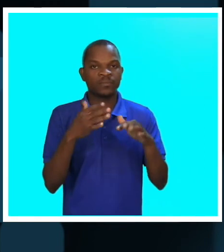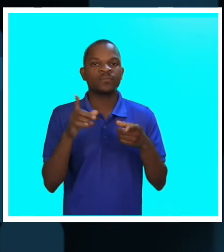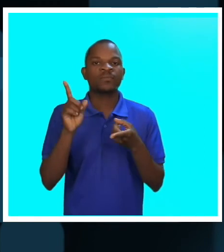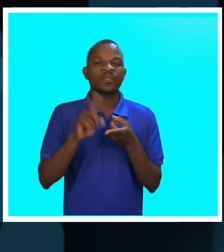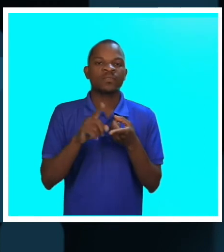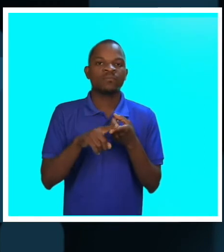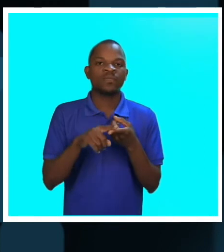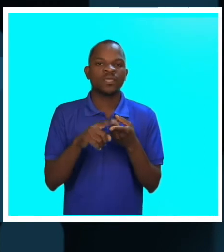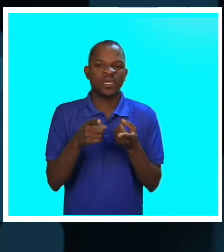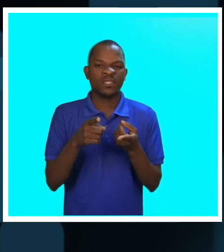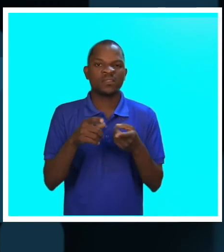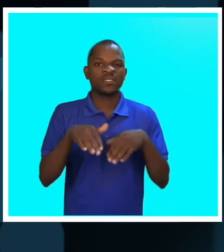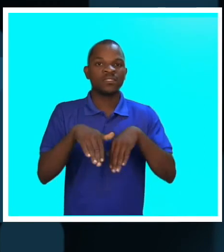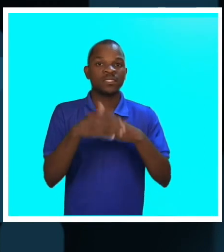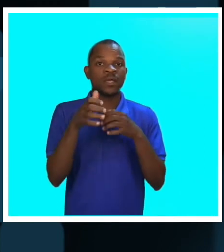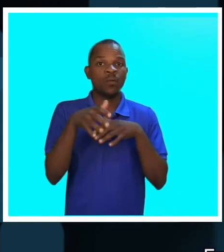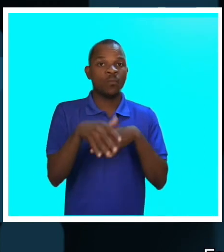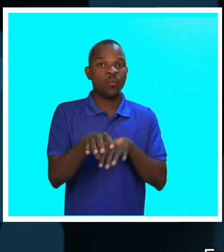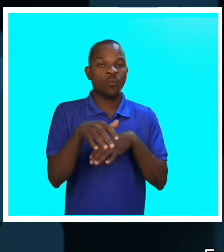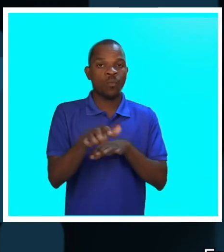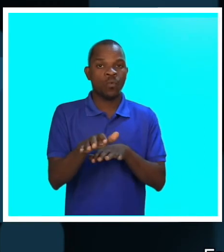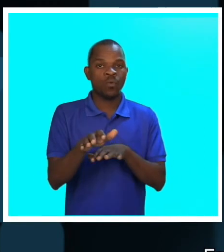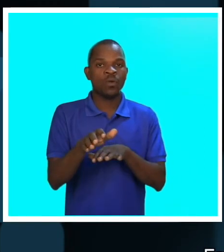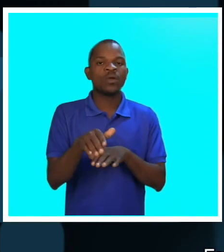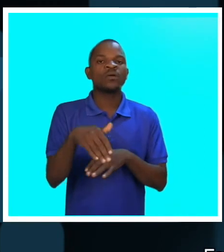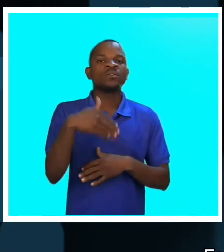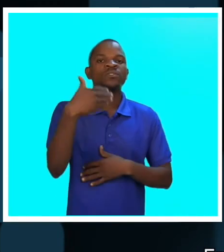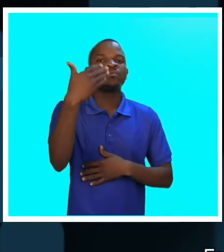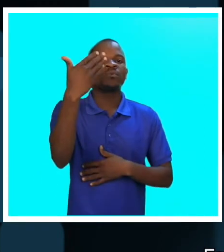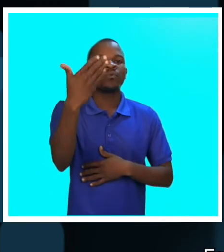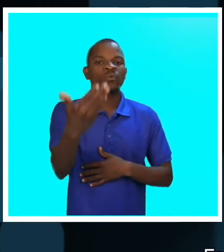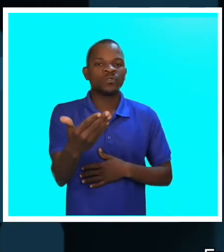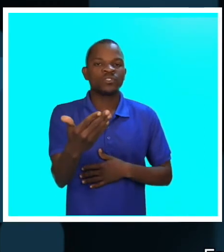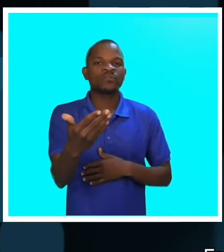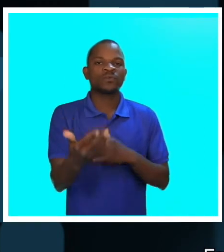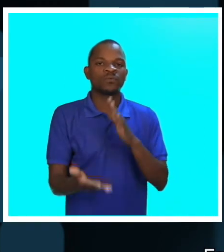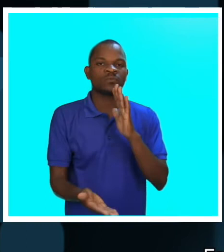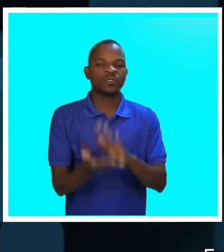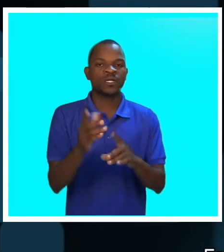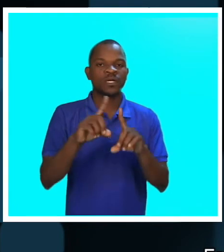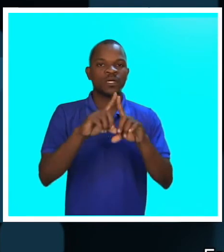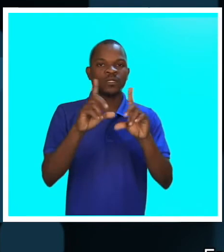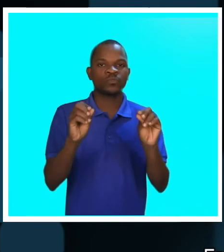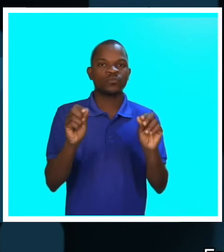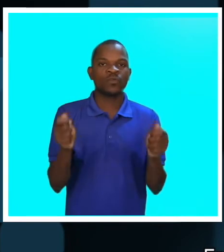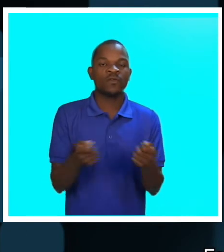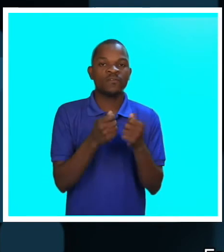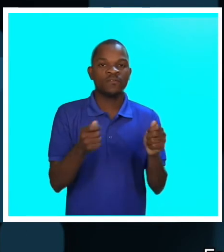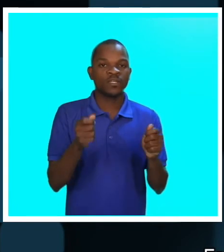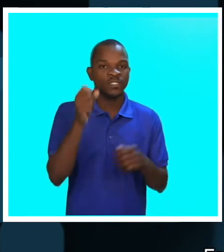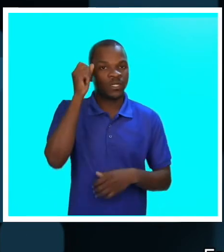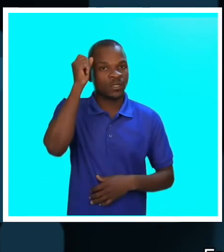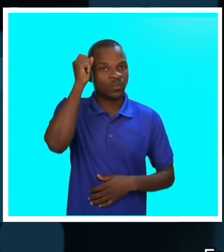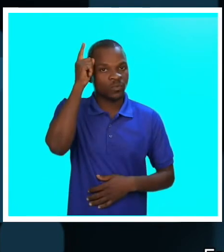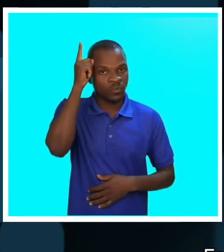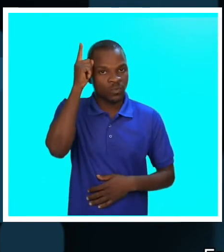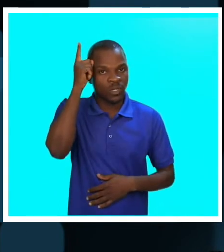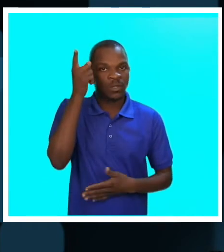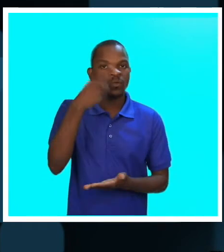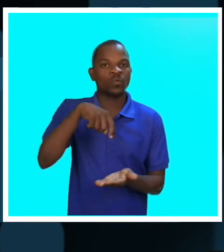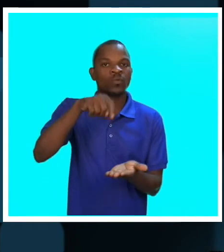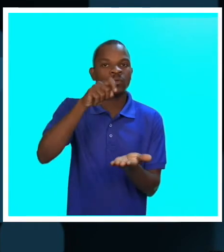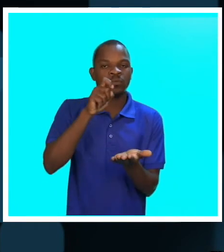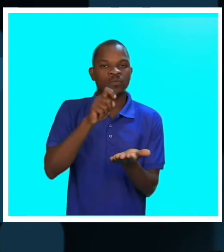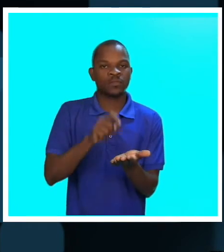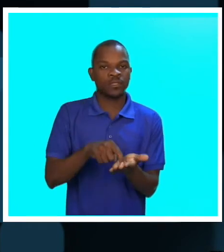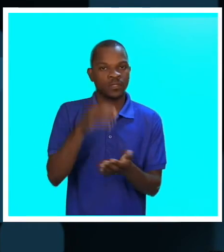toda a equipe. E vai culminar essa marcha, vai culminar com um evento cultural que terá